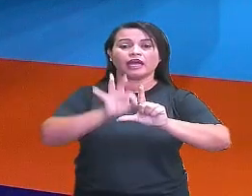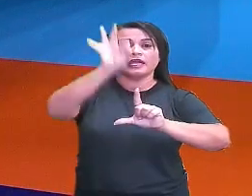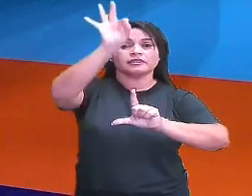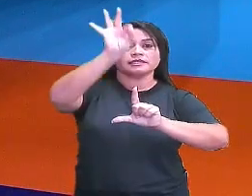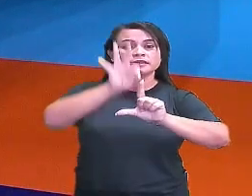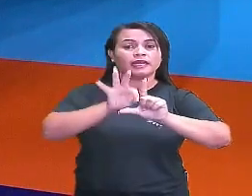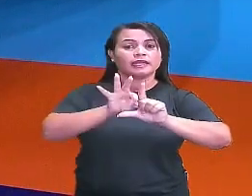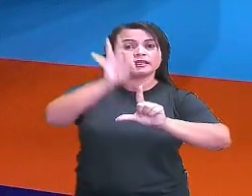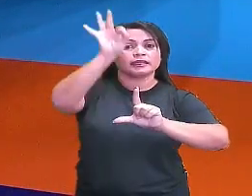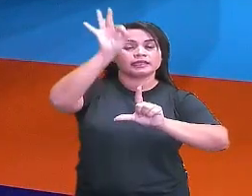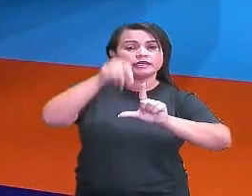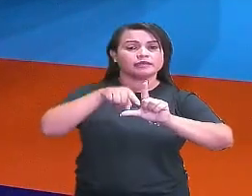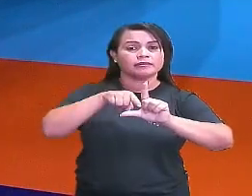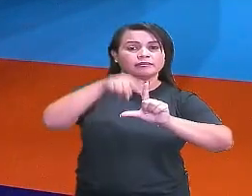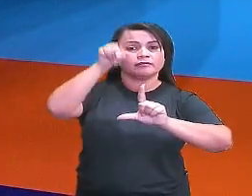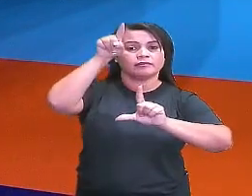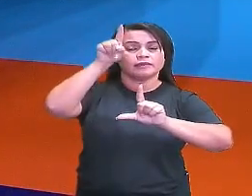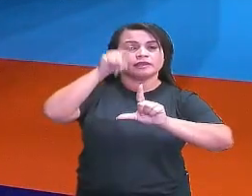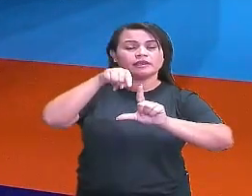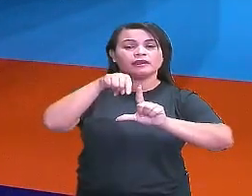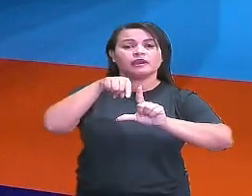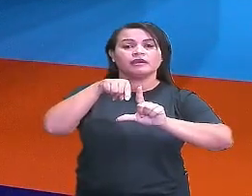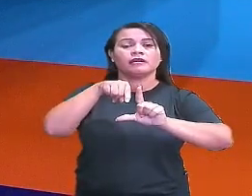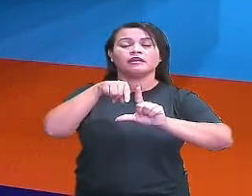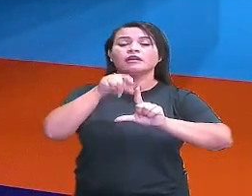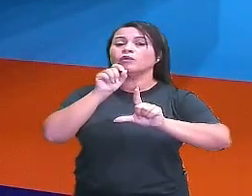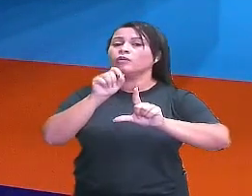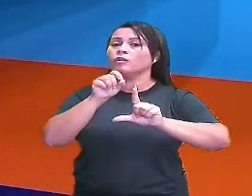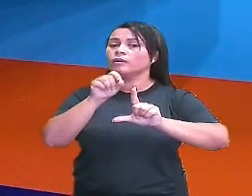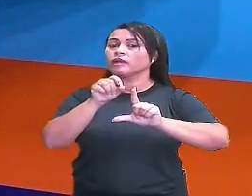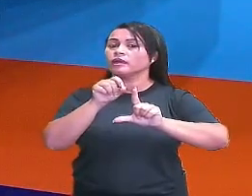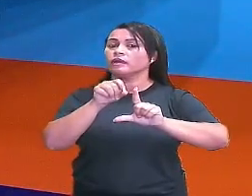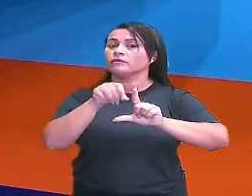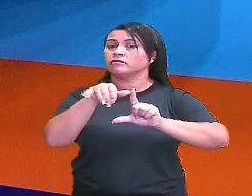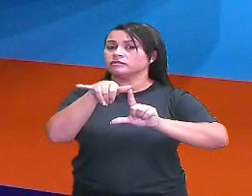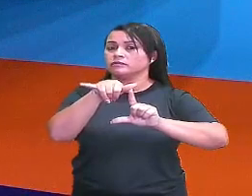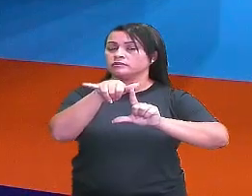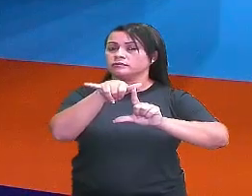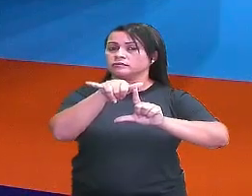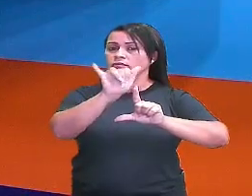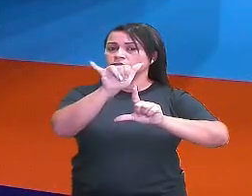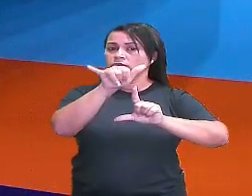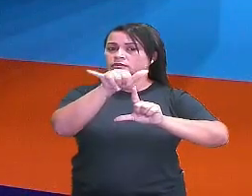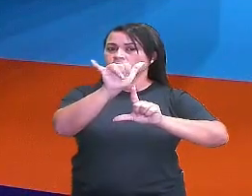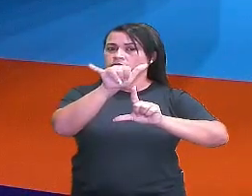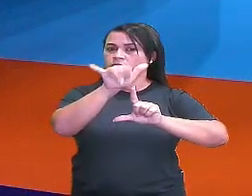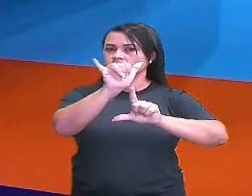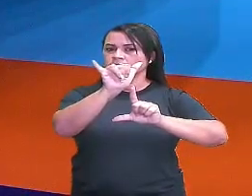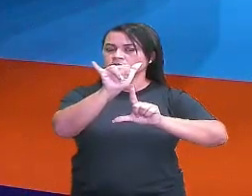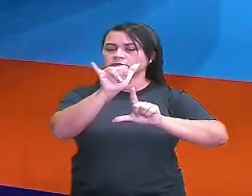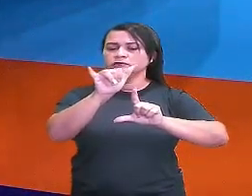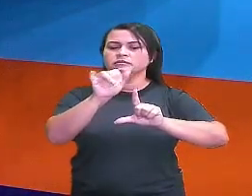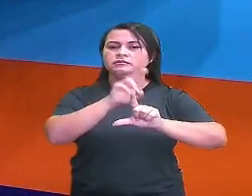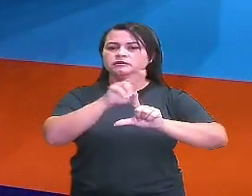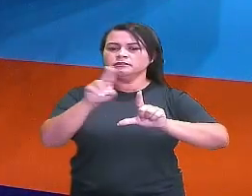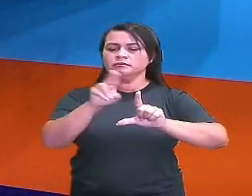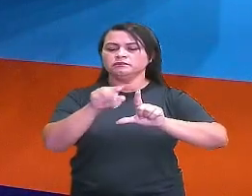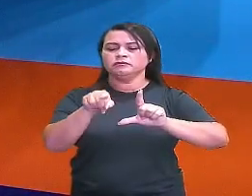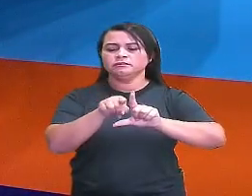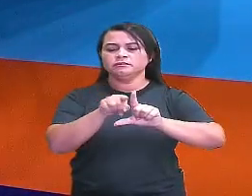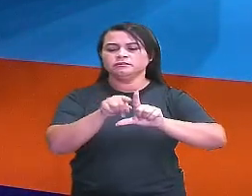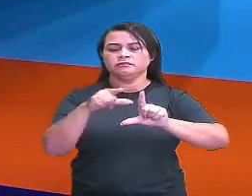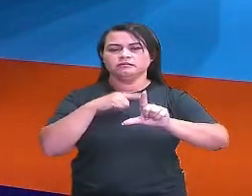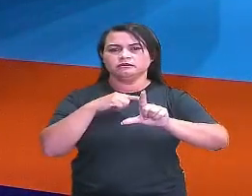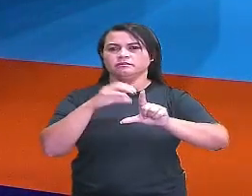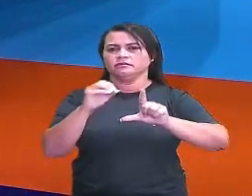reta aqui, que é a reta na vertical, que é a reta do eixo Y e que eu chamo de